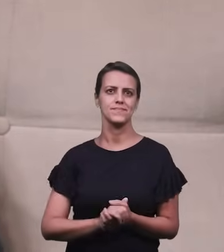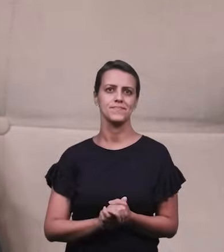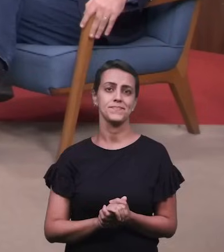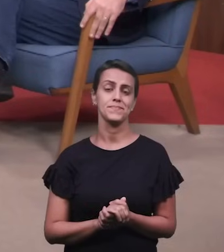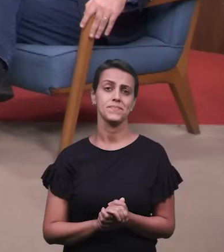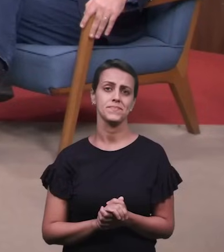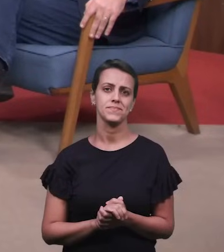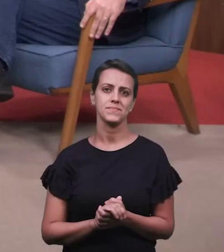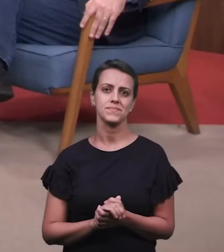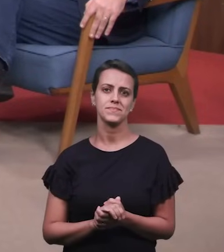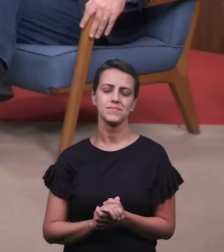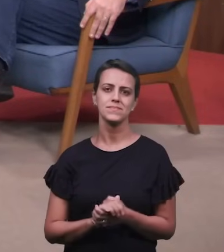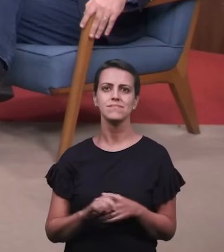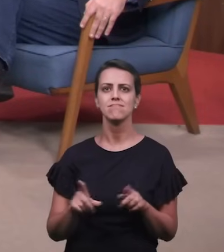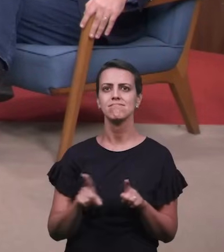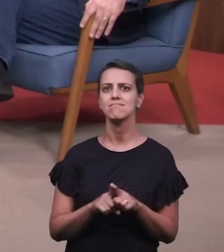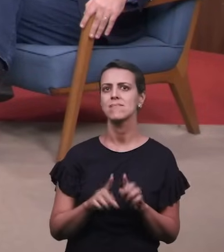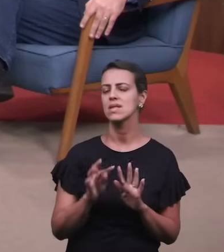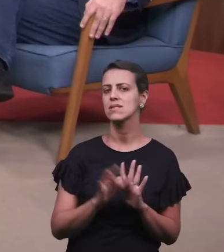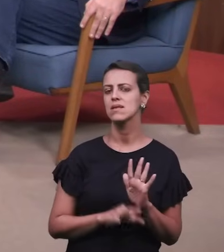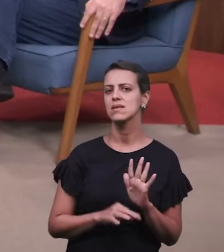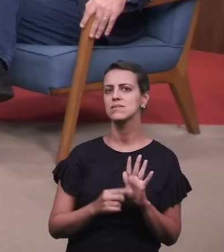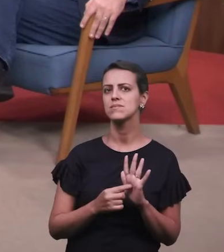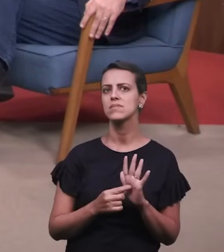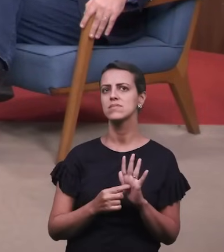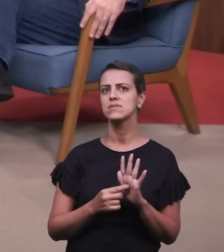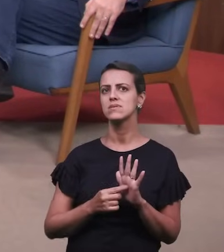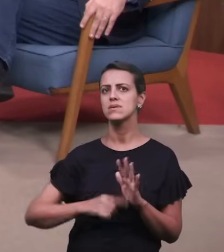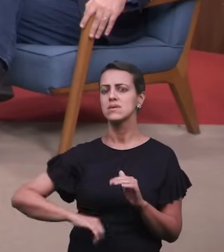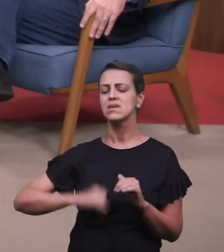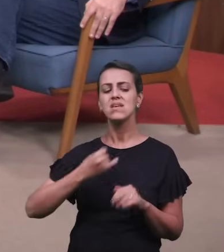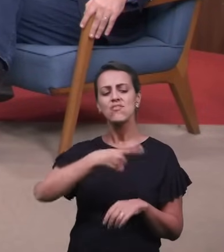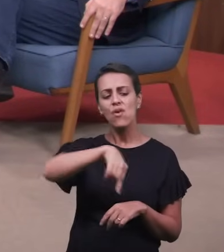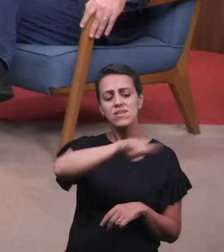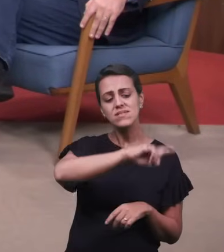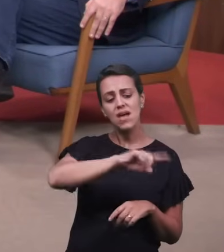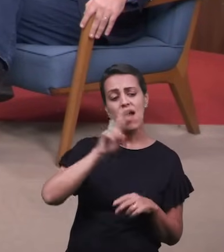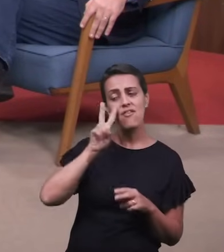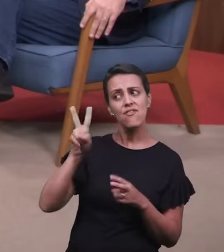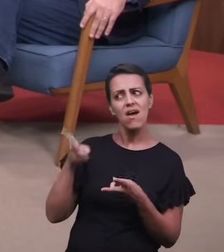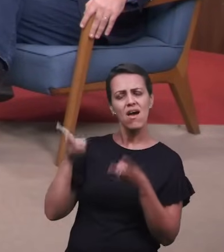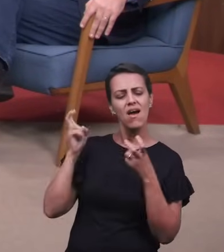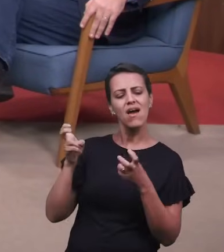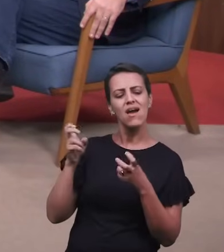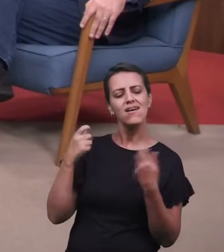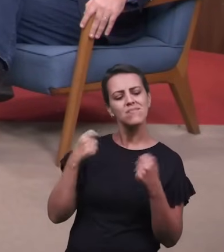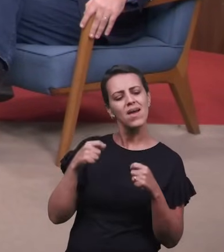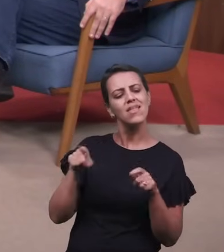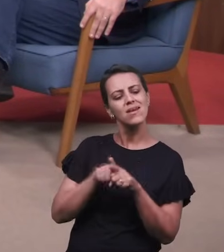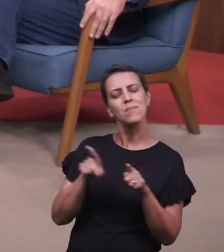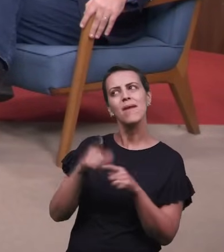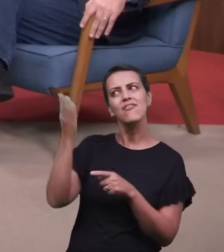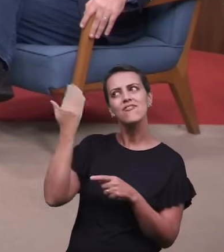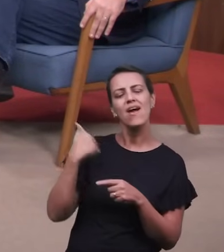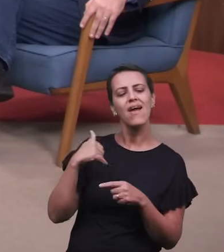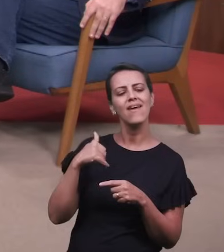esse texto também diz assim: quem ouve, diga vem, quem tem sede, venha, tome de graça da água da vida, porque